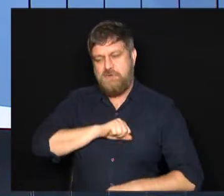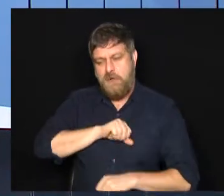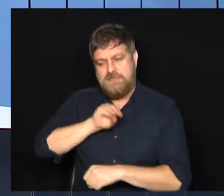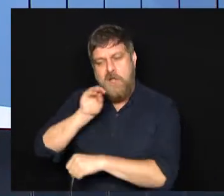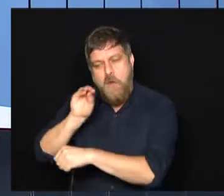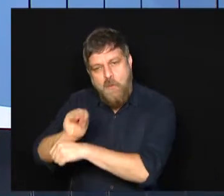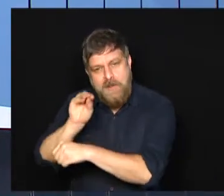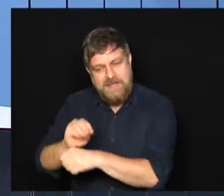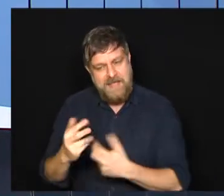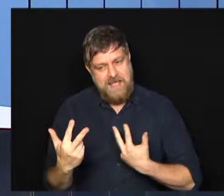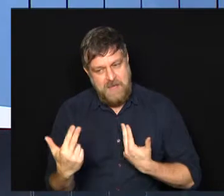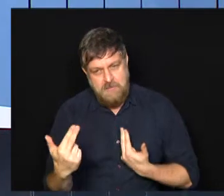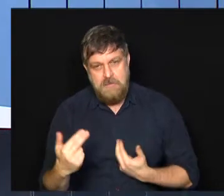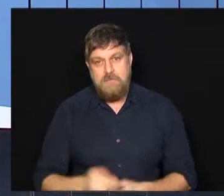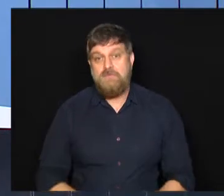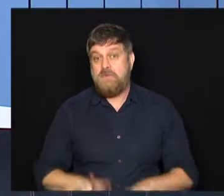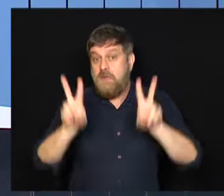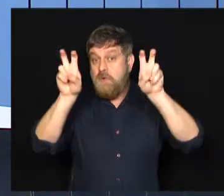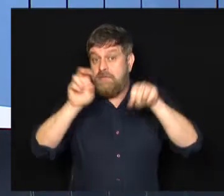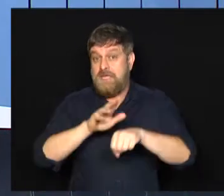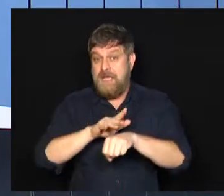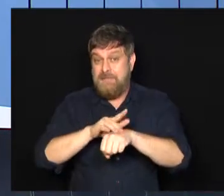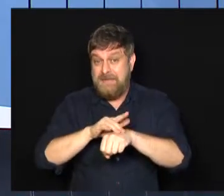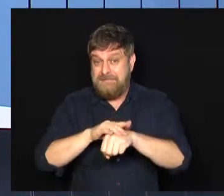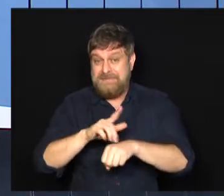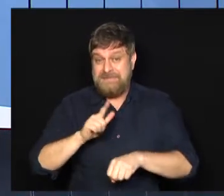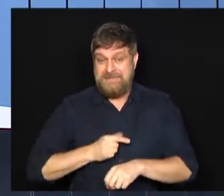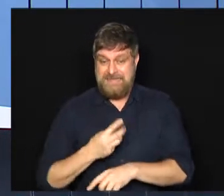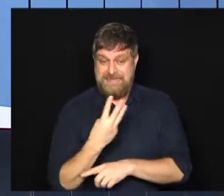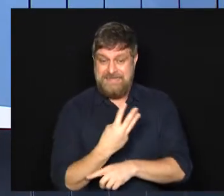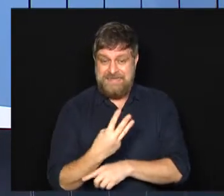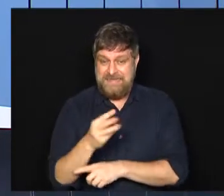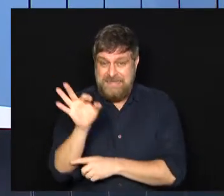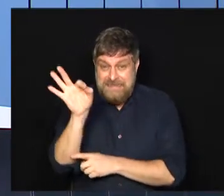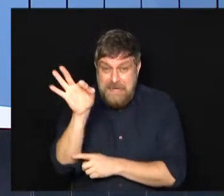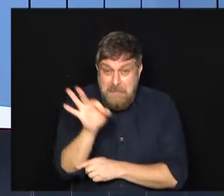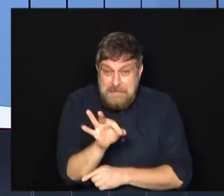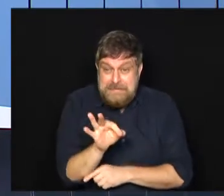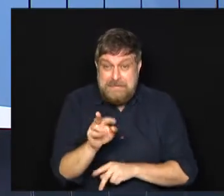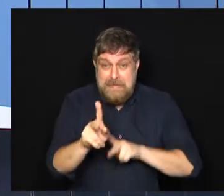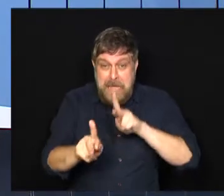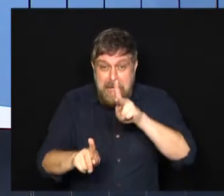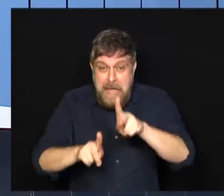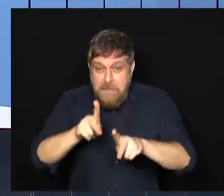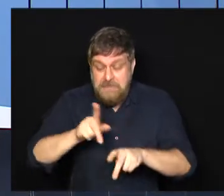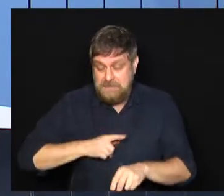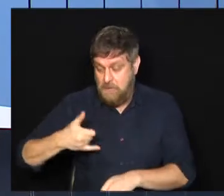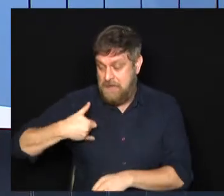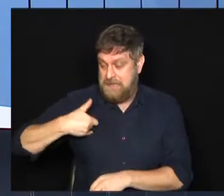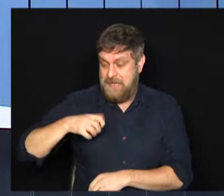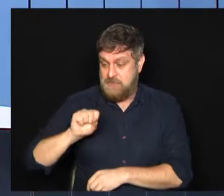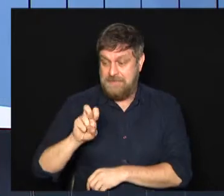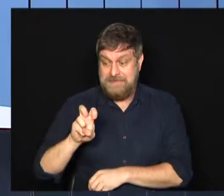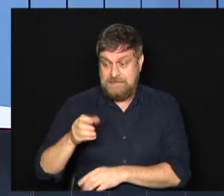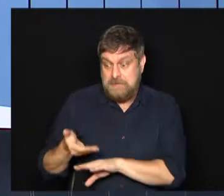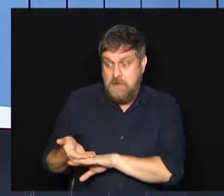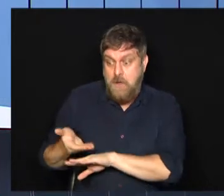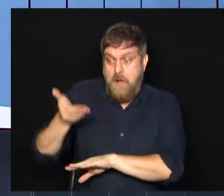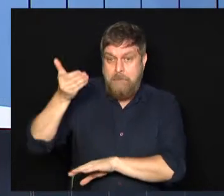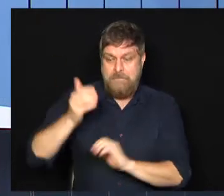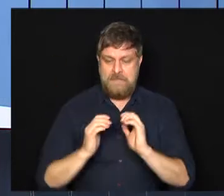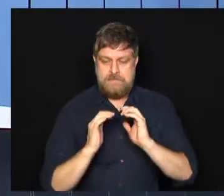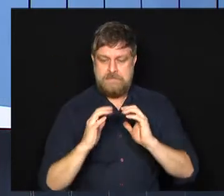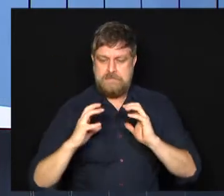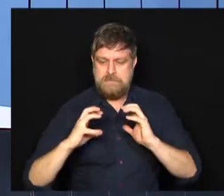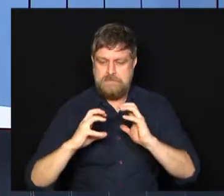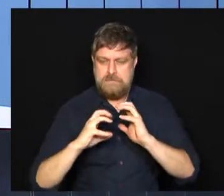também. Hoje a gente vai falar de uma doença que atinge 33% da população com mais de 85 anos, é o